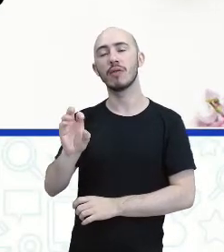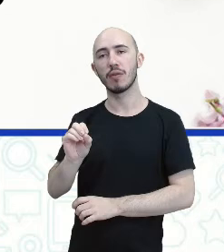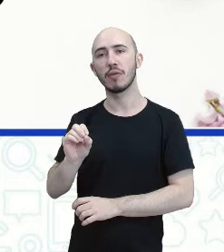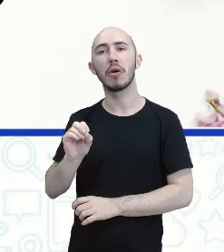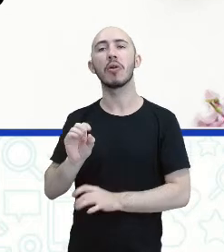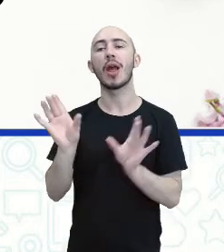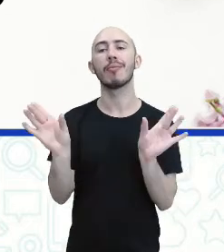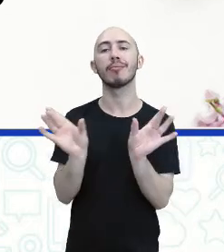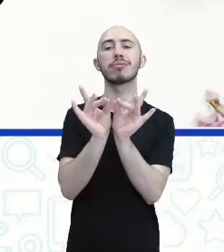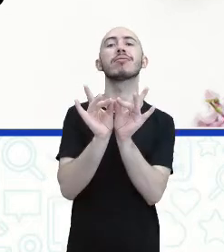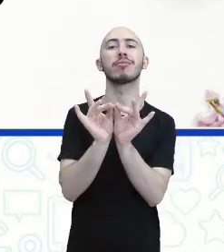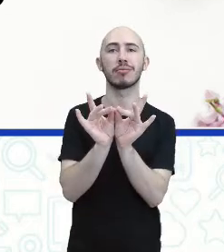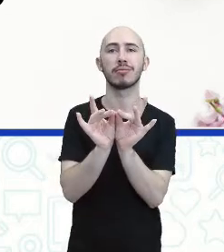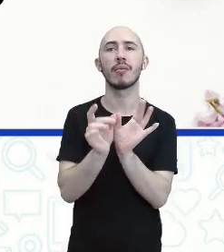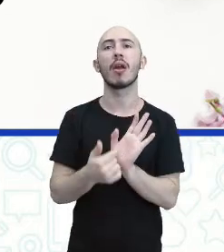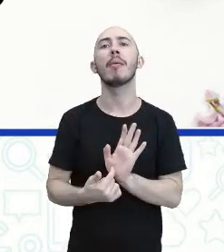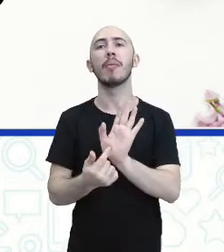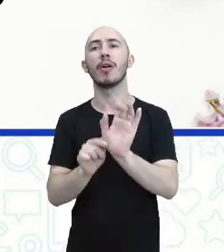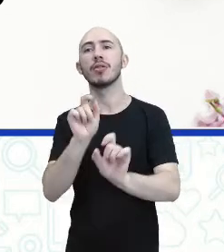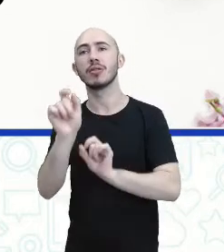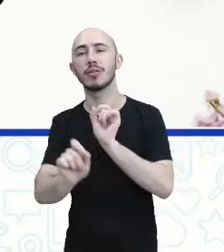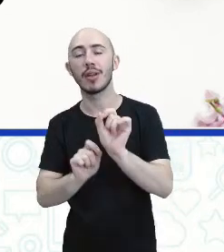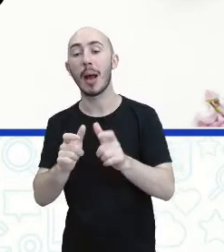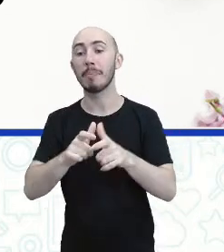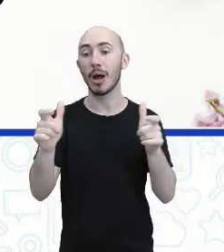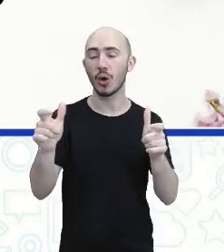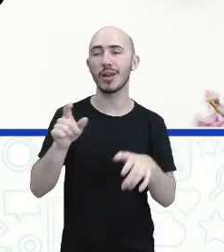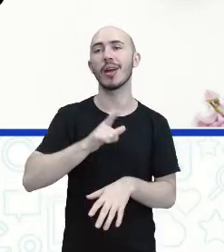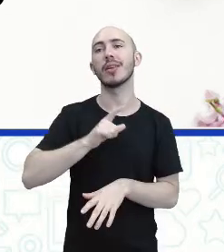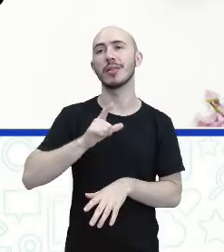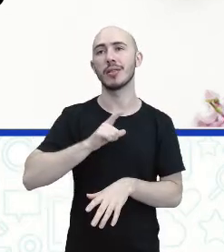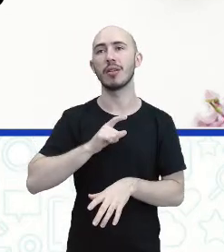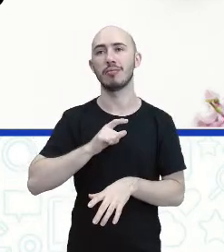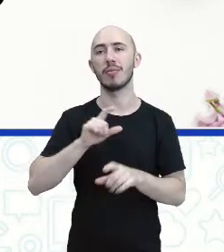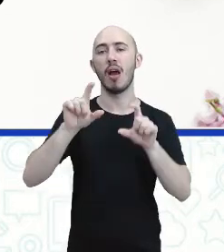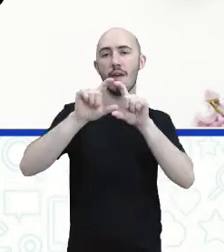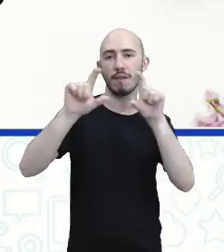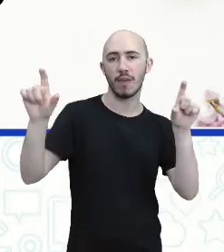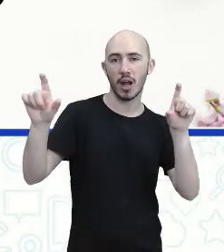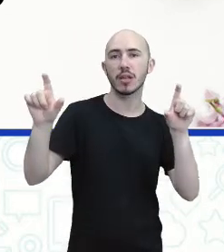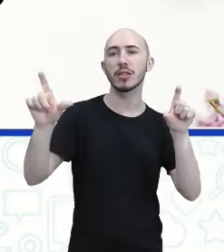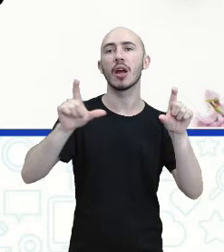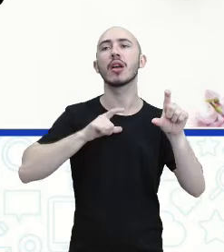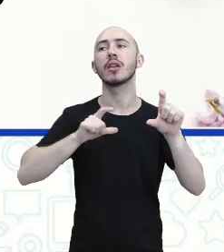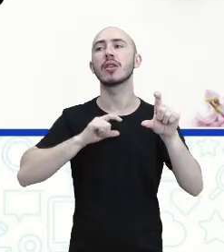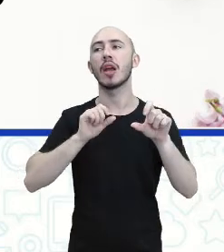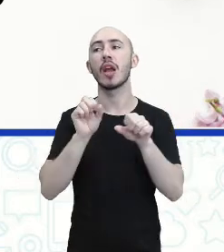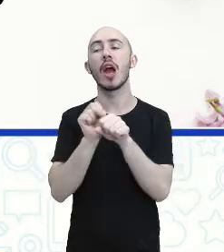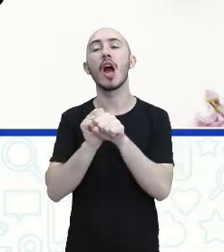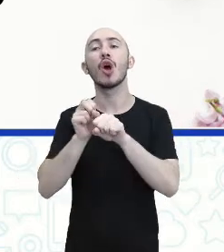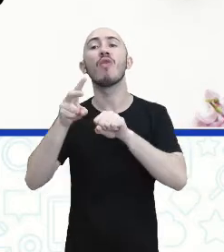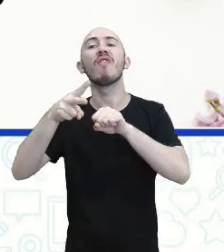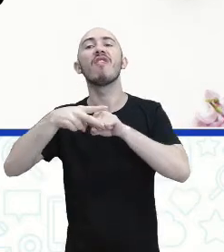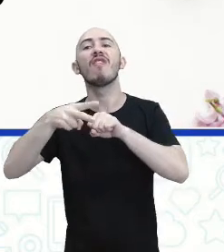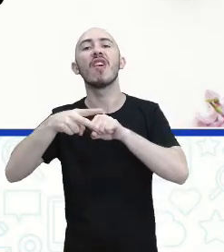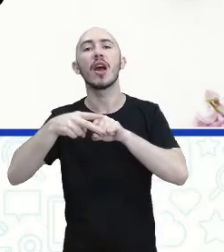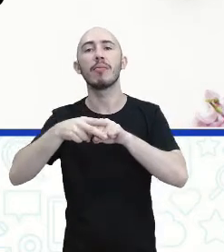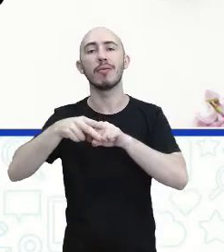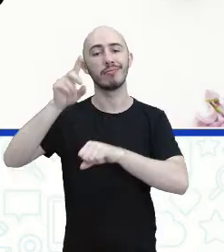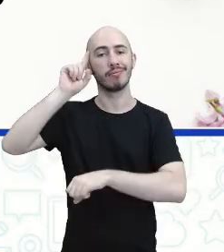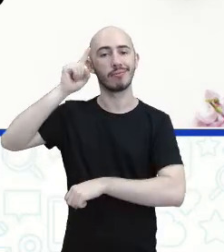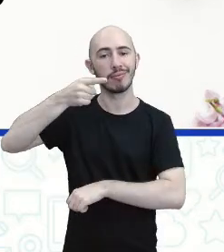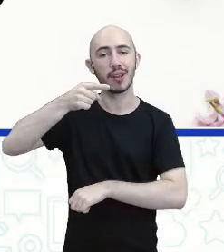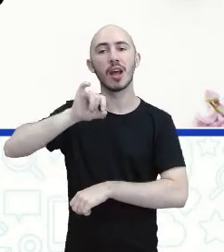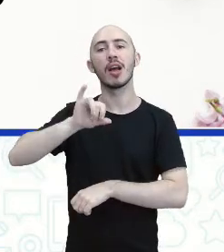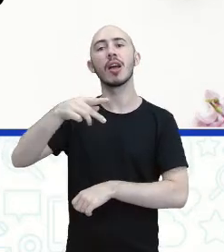São aqueles que apresentam predominantemente orações com o uso de formas verbais no imperativo, indicando